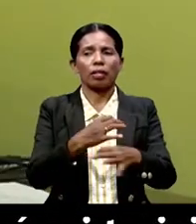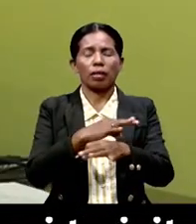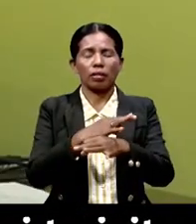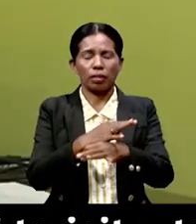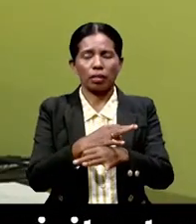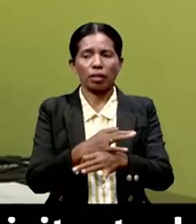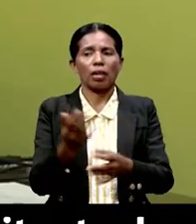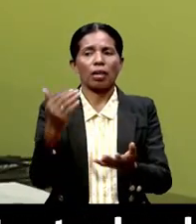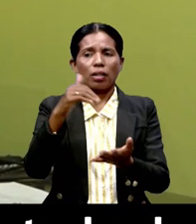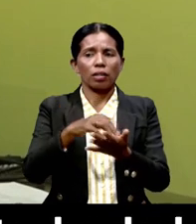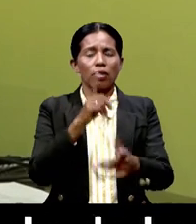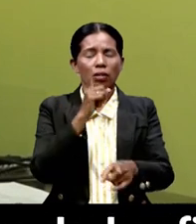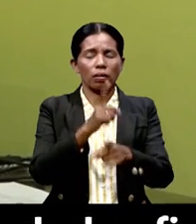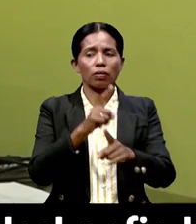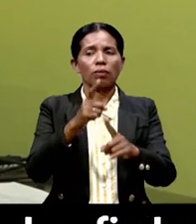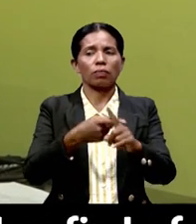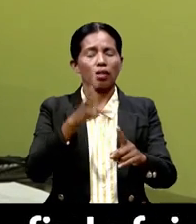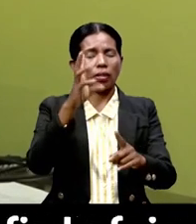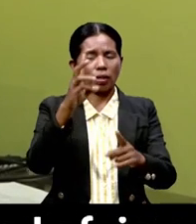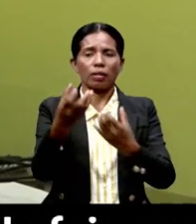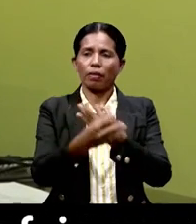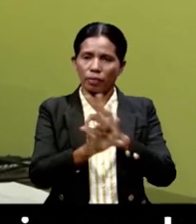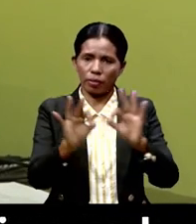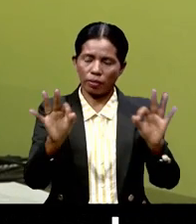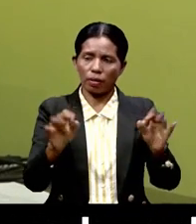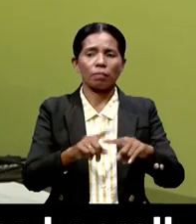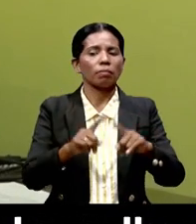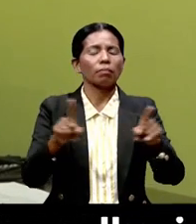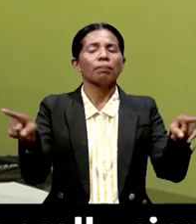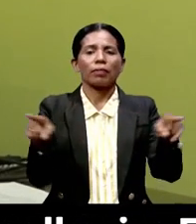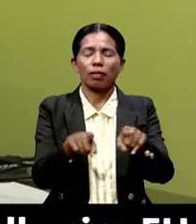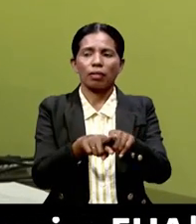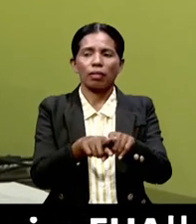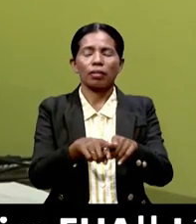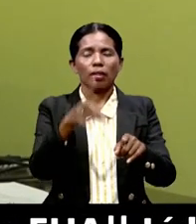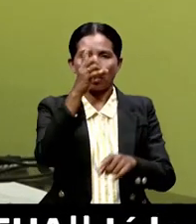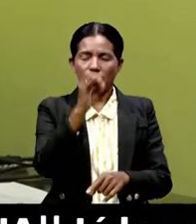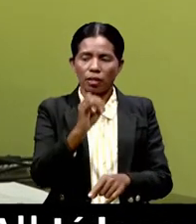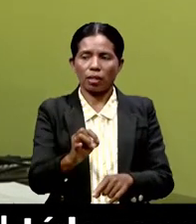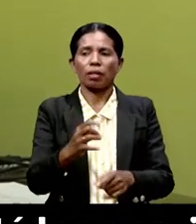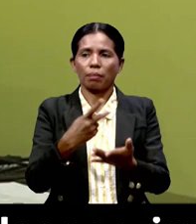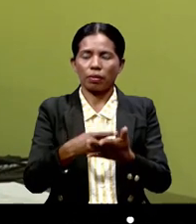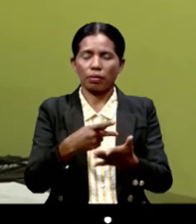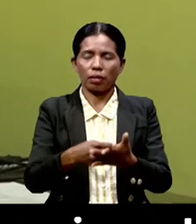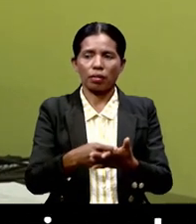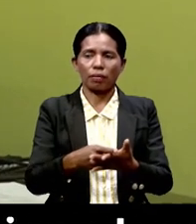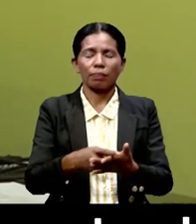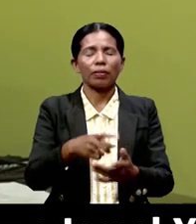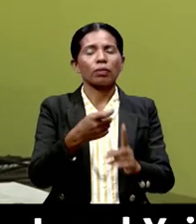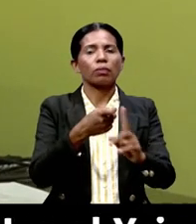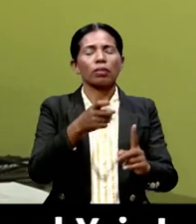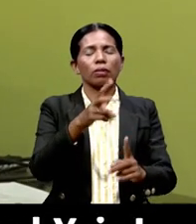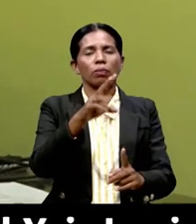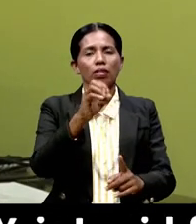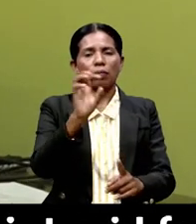ne lo los ni fulani ni la rango tu tiene mai be hanesamos y adilaran proyecto balo ni be maestro 2016